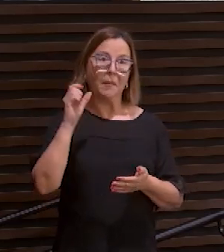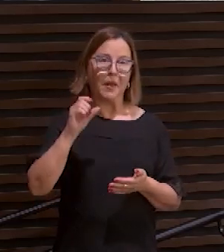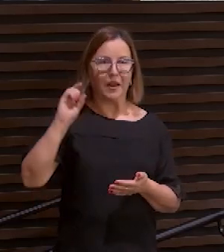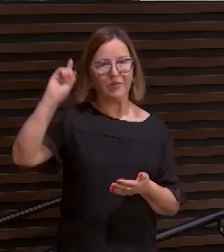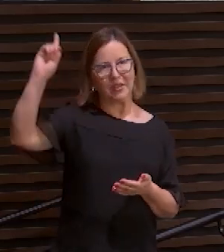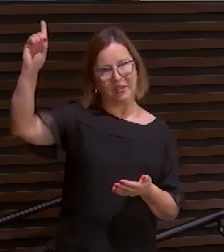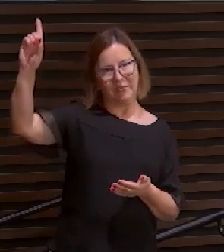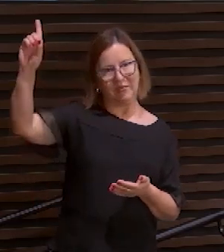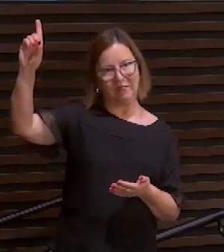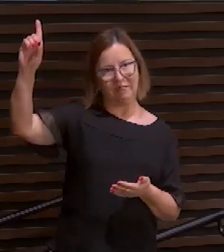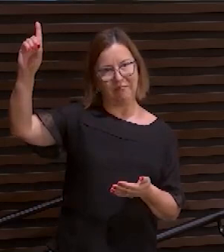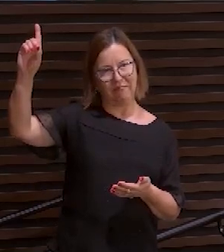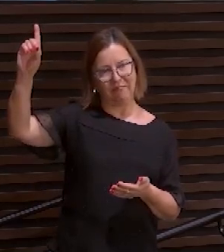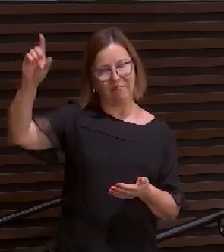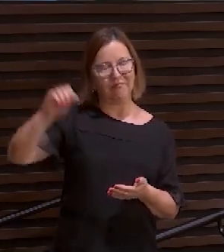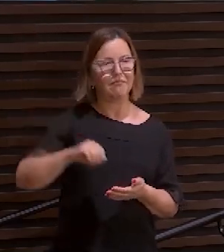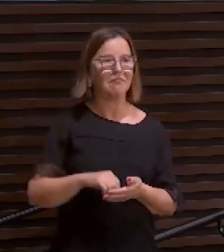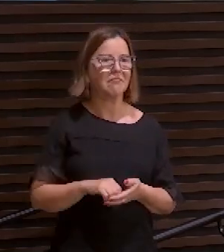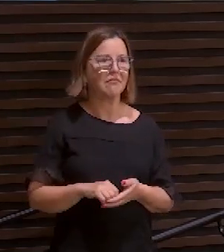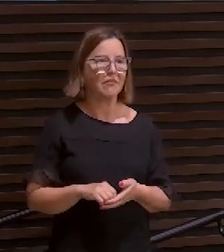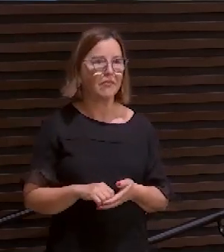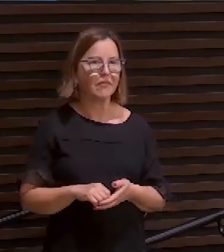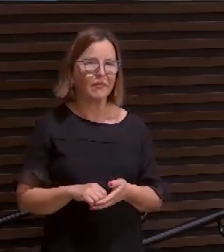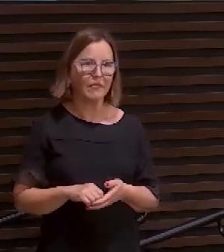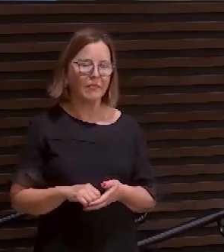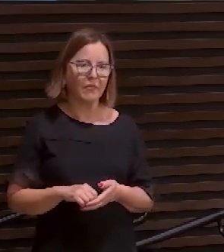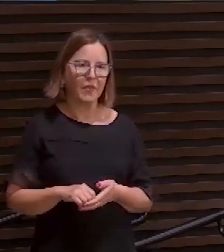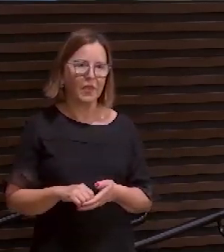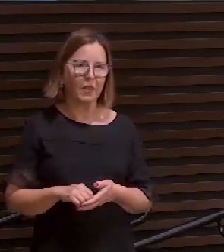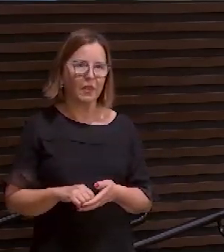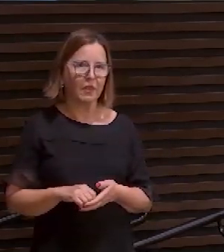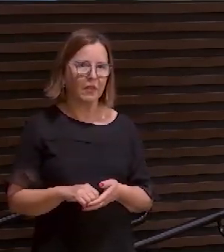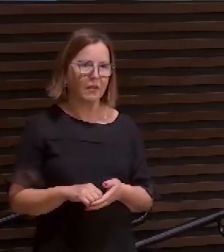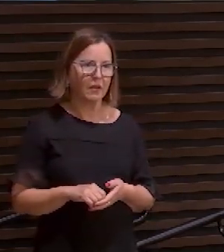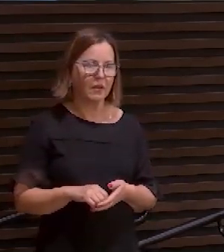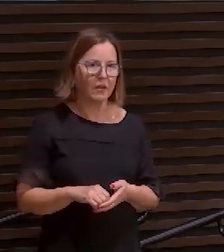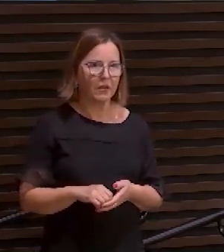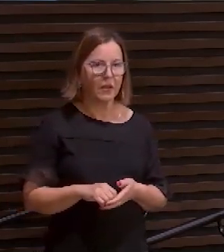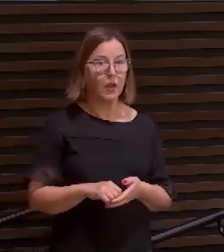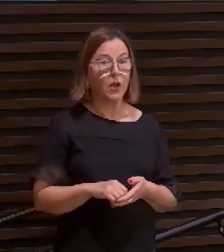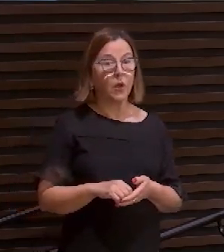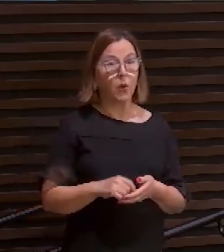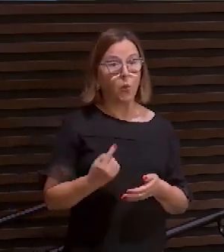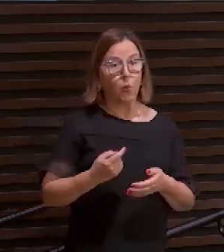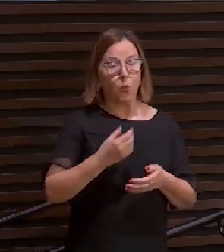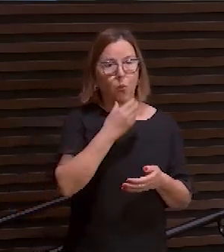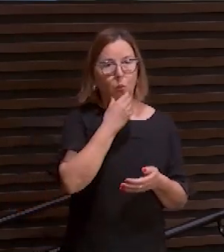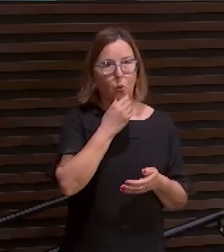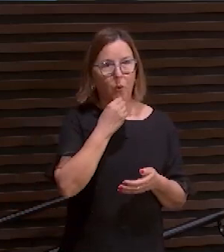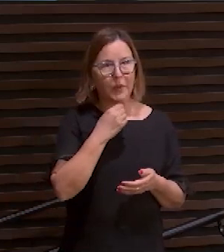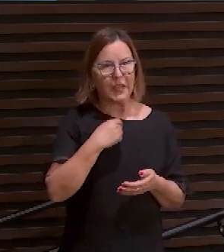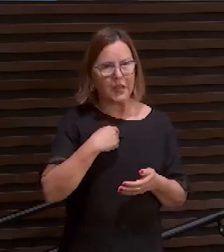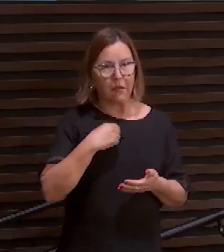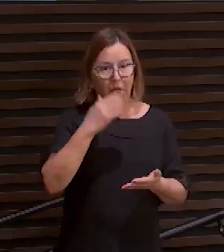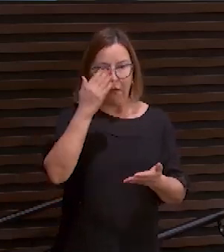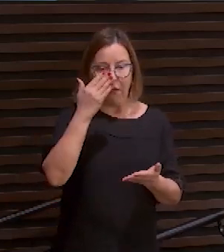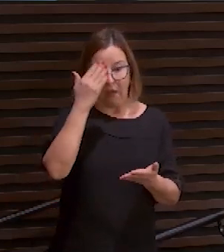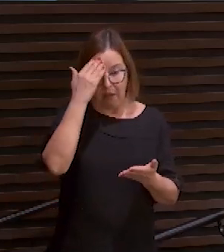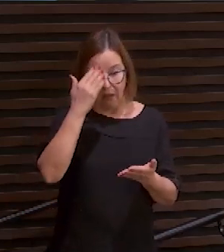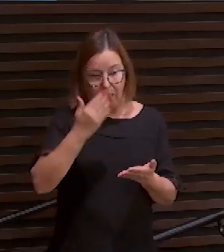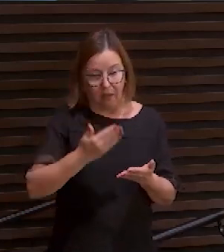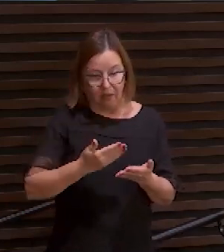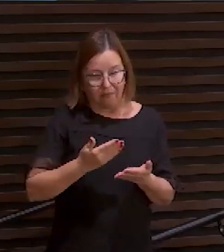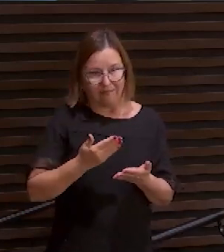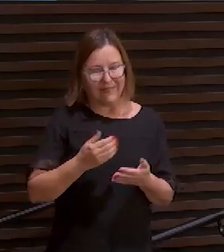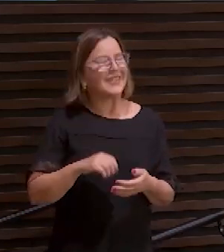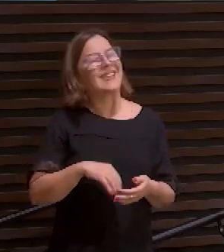palavra. Isto é fé. Mas um homem que eu admiro, mas admiro mesmo, é o José, o